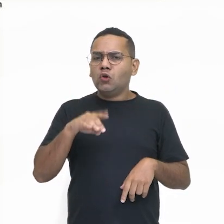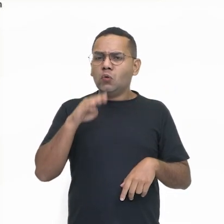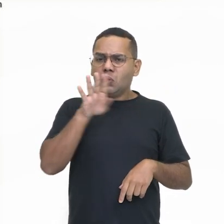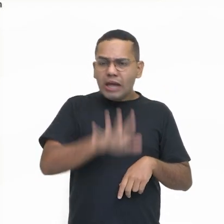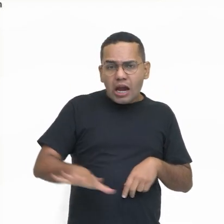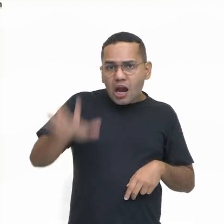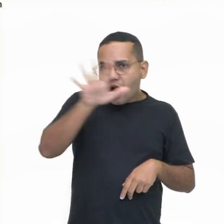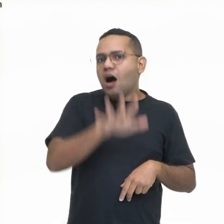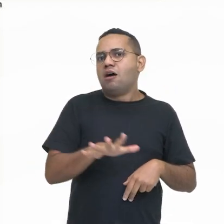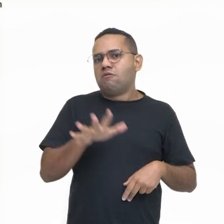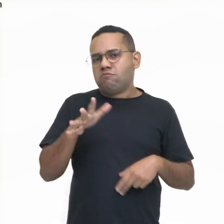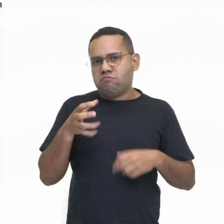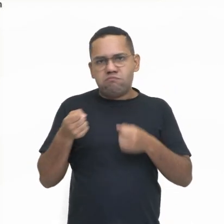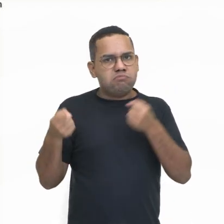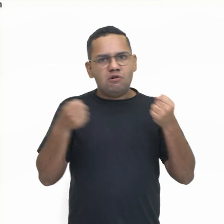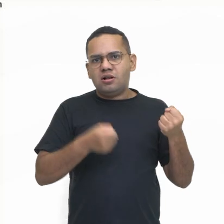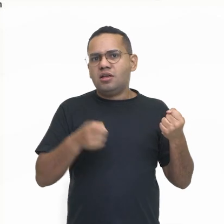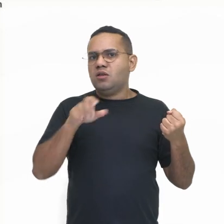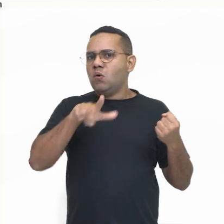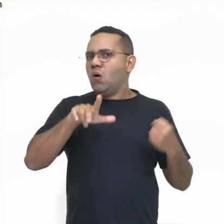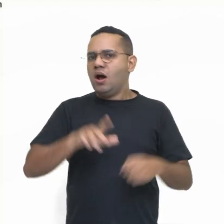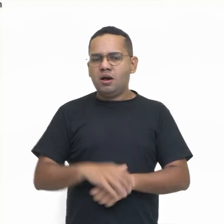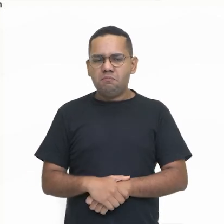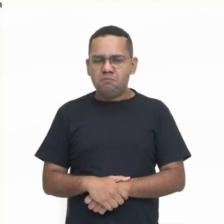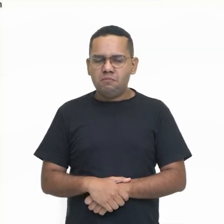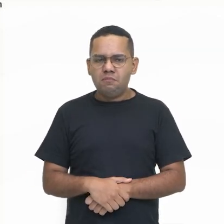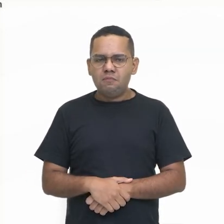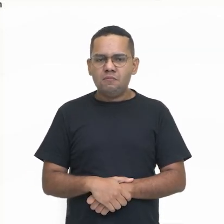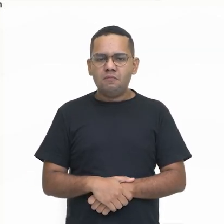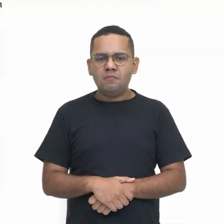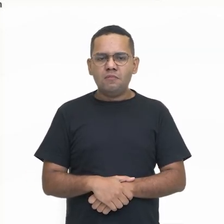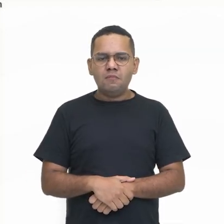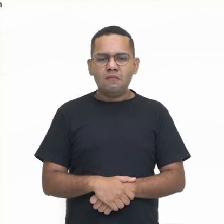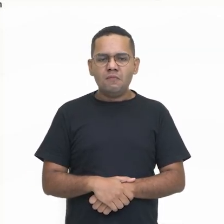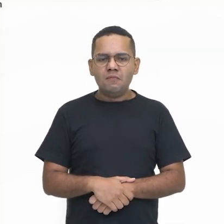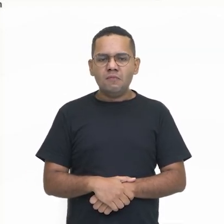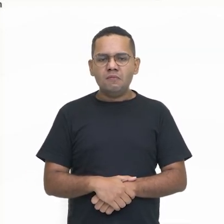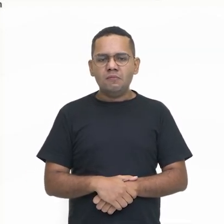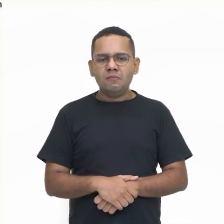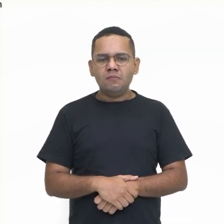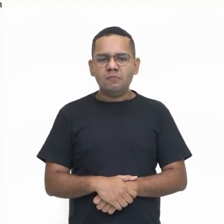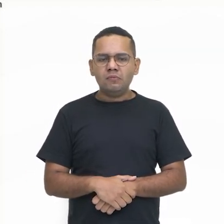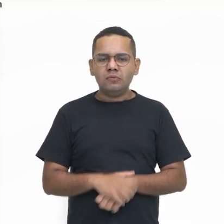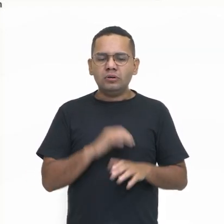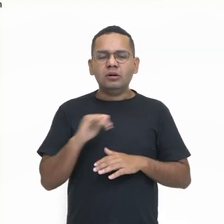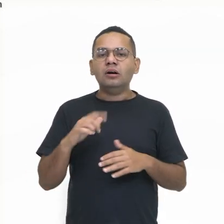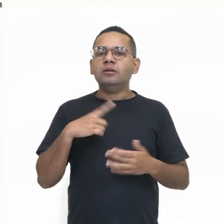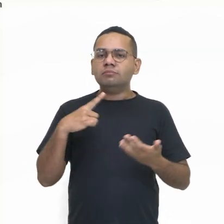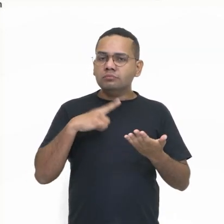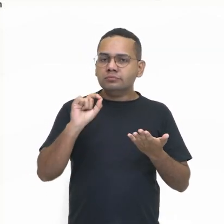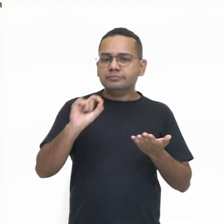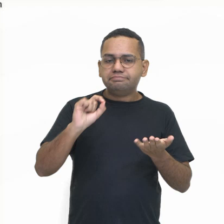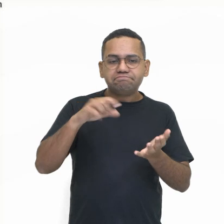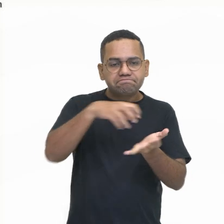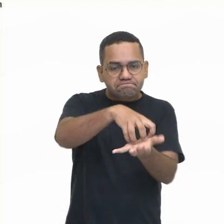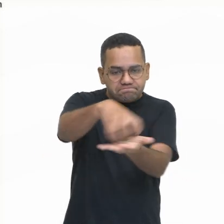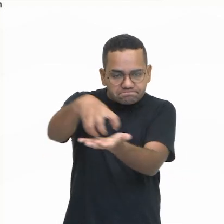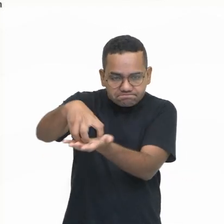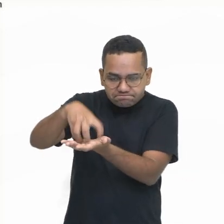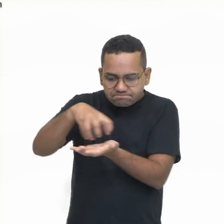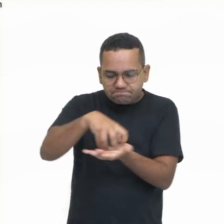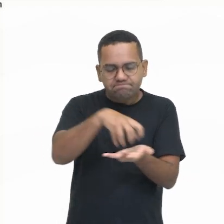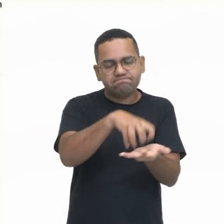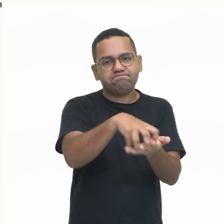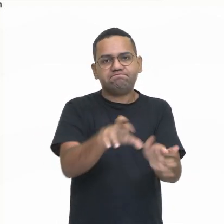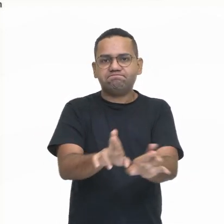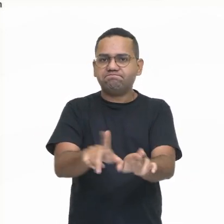isso daí? Olha só, elas não vêm mais do macropoder, tá? Elas estão aqui onde? No micropoder em